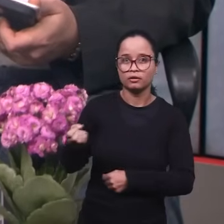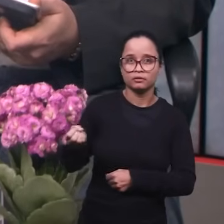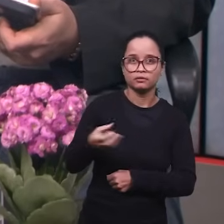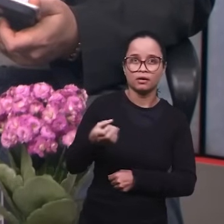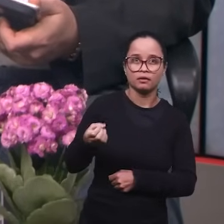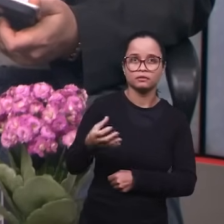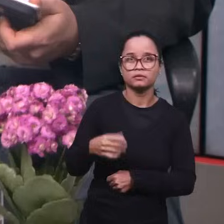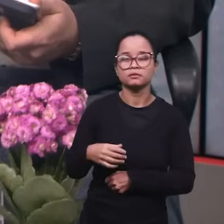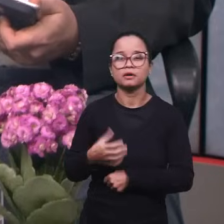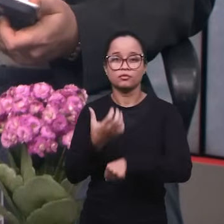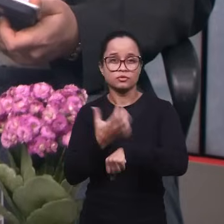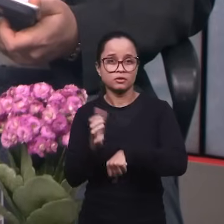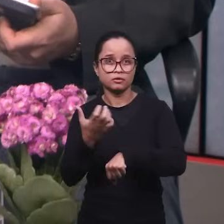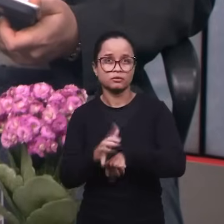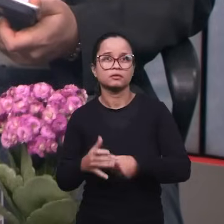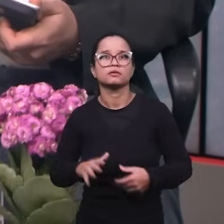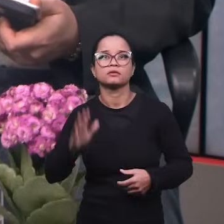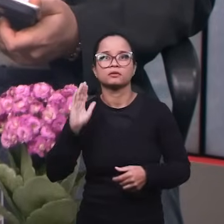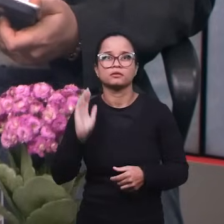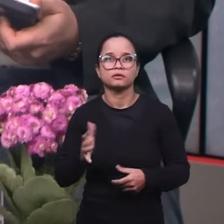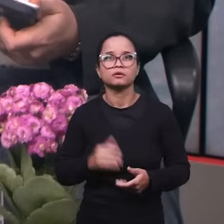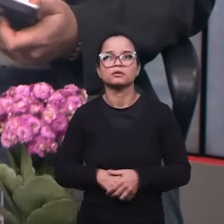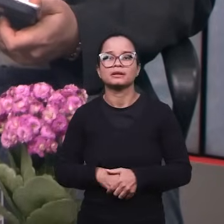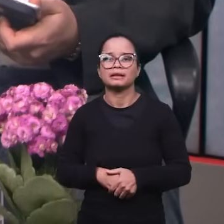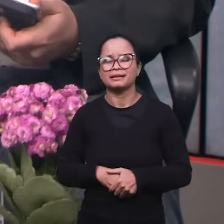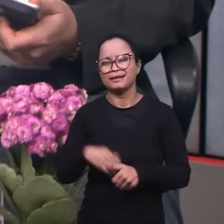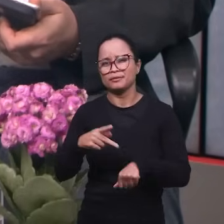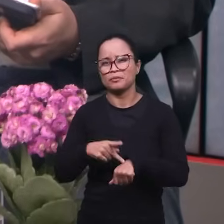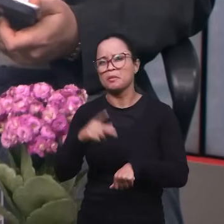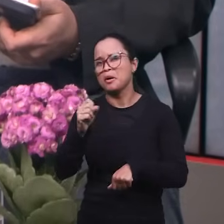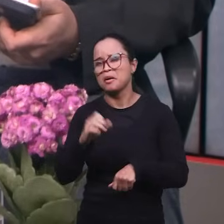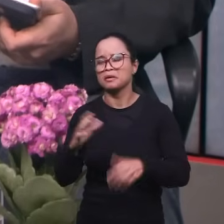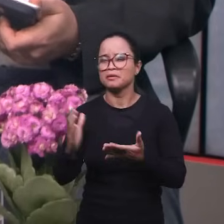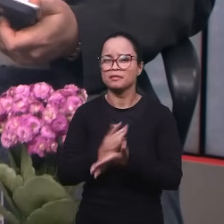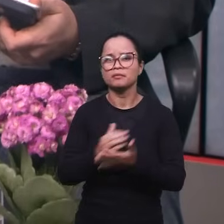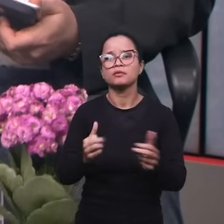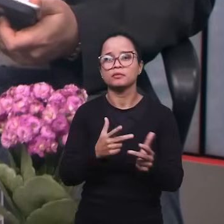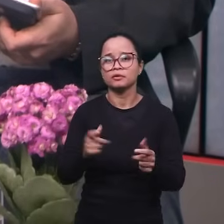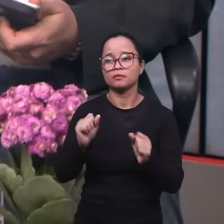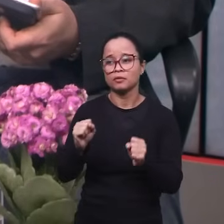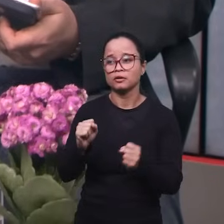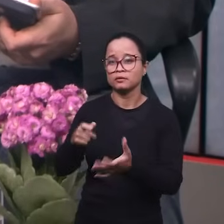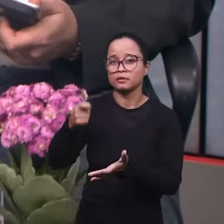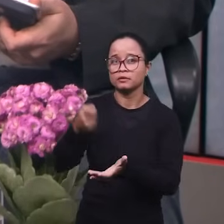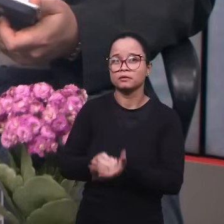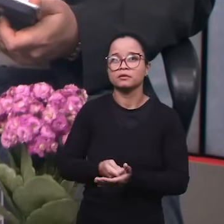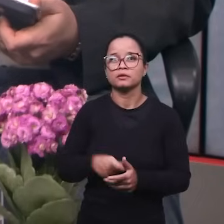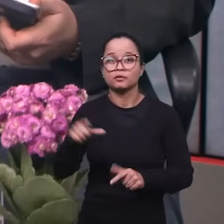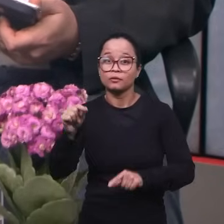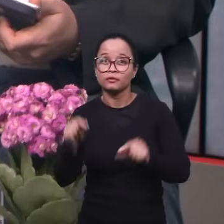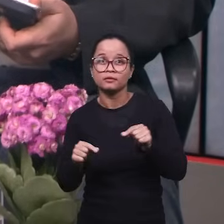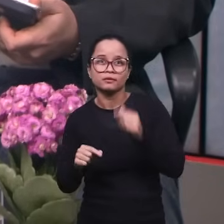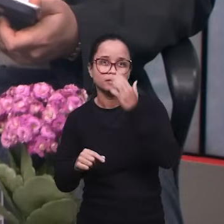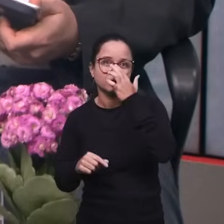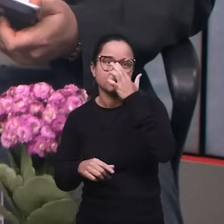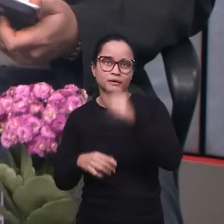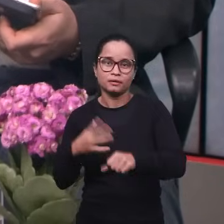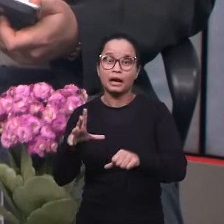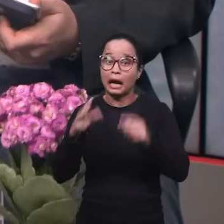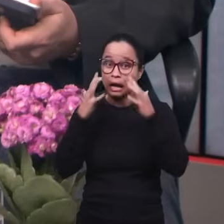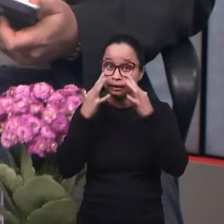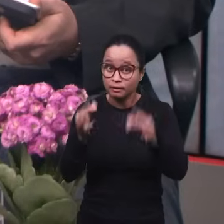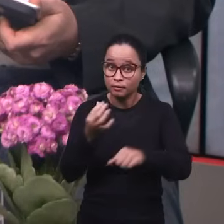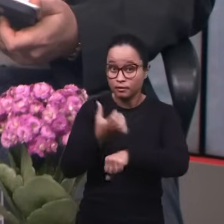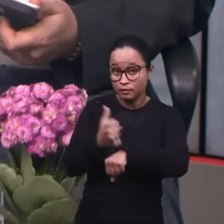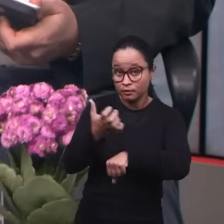que está fazendo lá ensino médio, é um estagiário que já está numa graduação, numa pós, enfim. Então, ele pode contribuir como facultativo. Atenção,